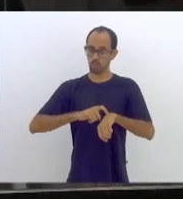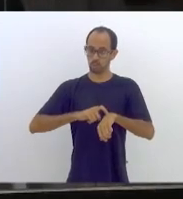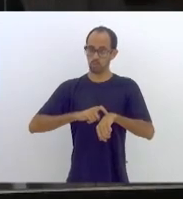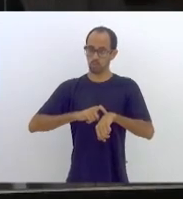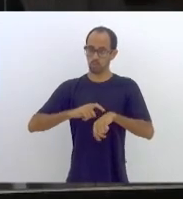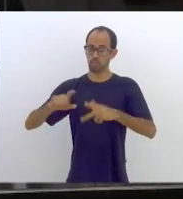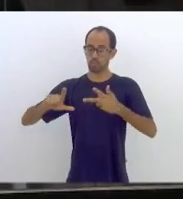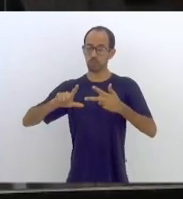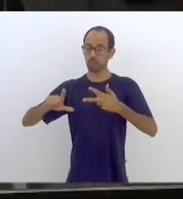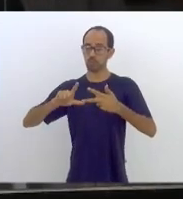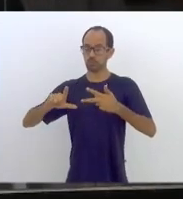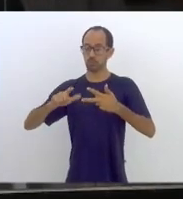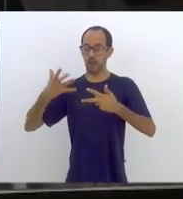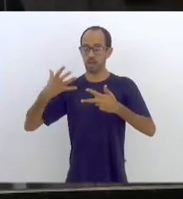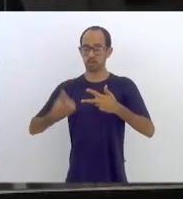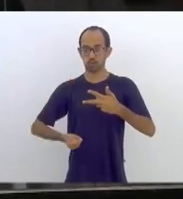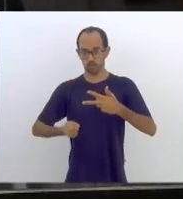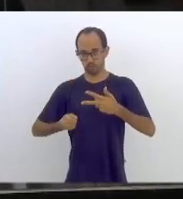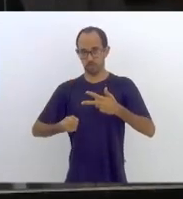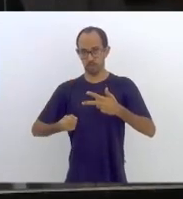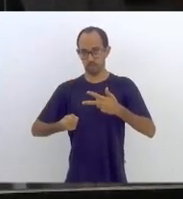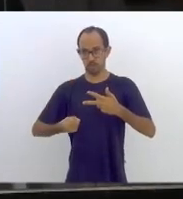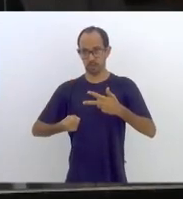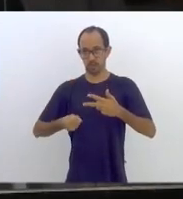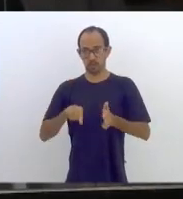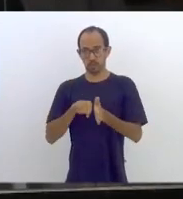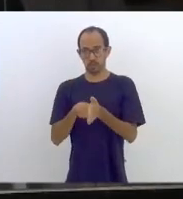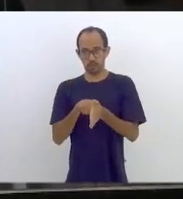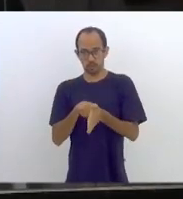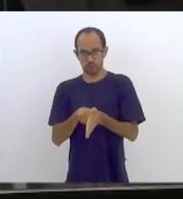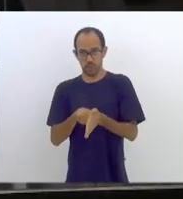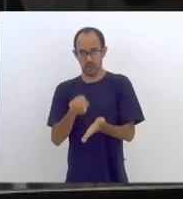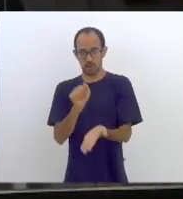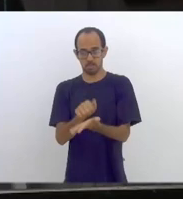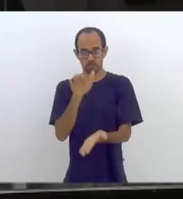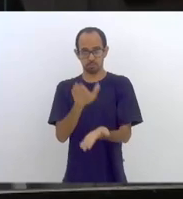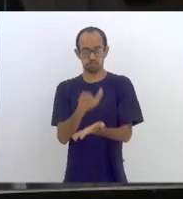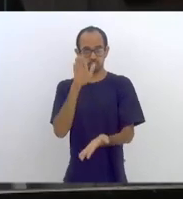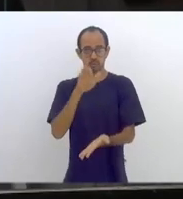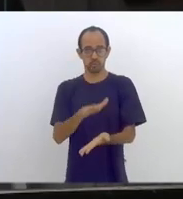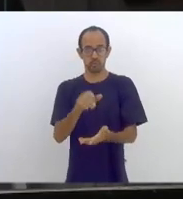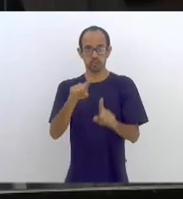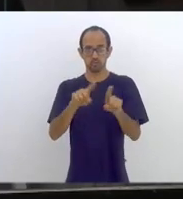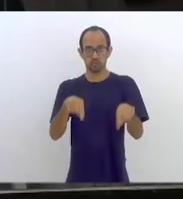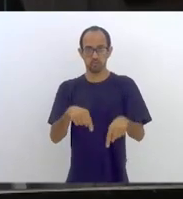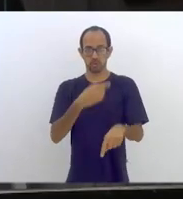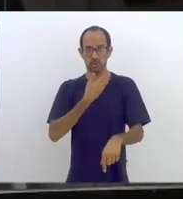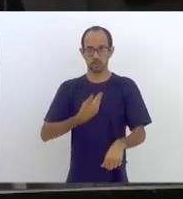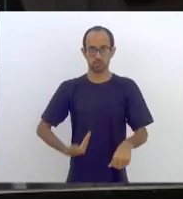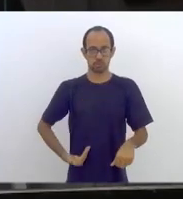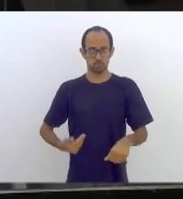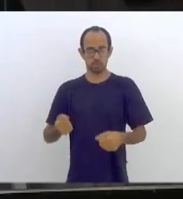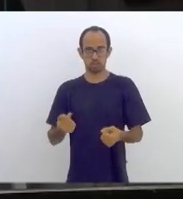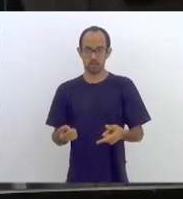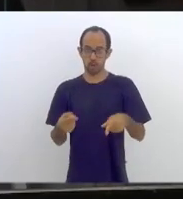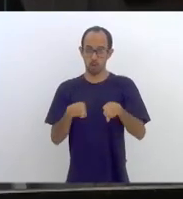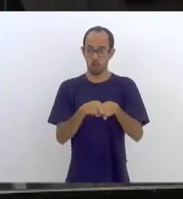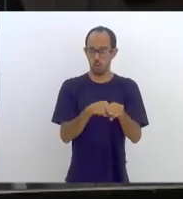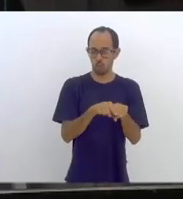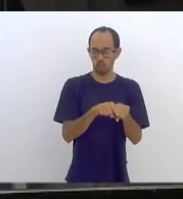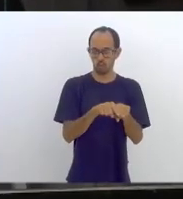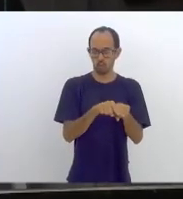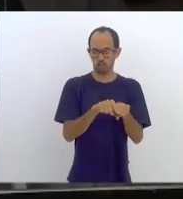constitucional investigarem punir os agentes públicos que estão em conluio para cometer